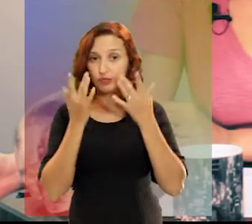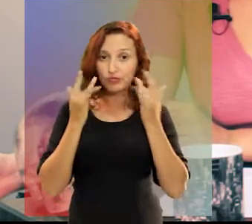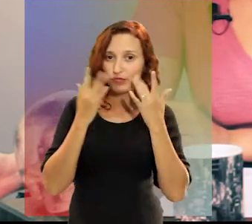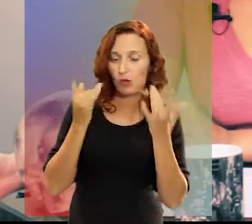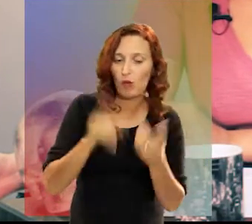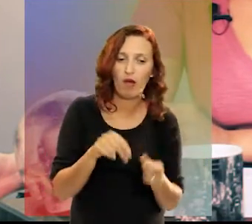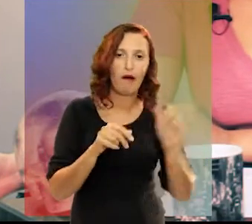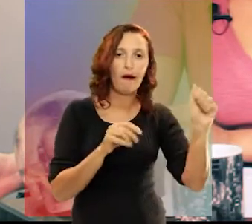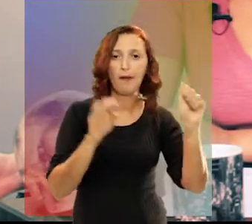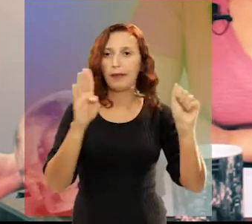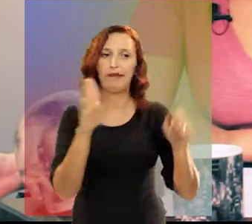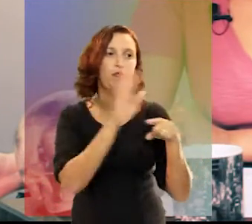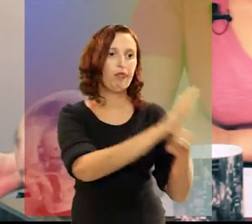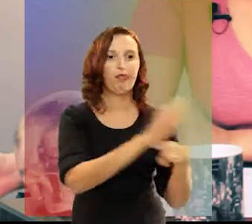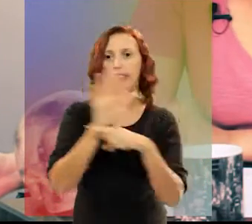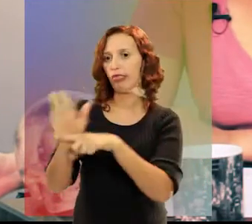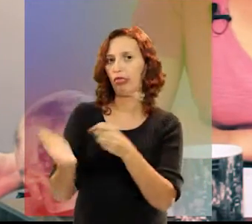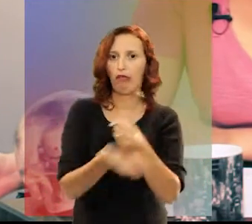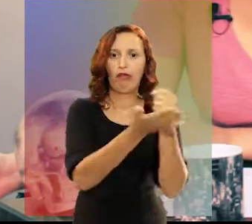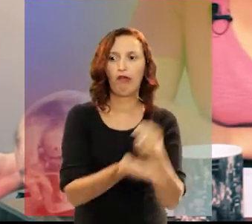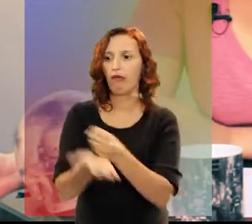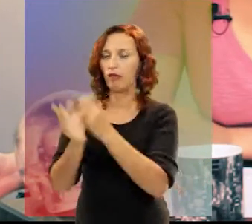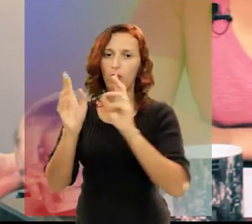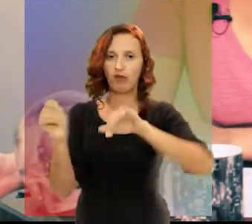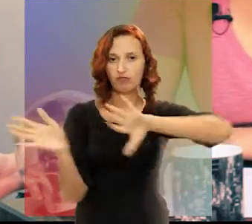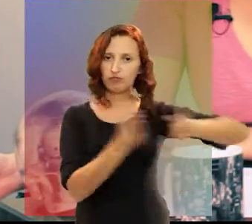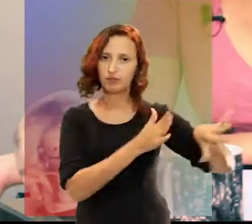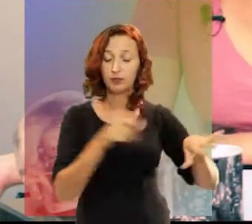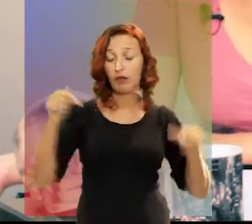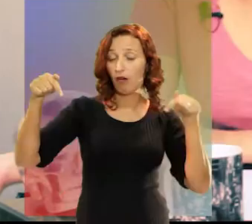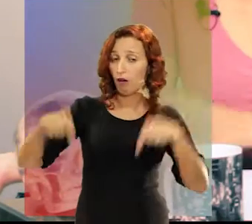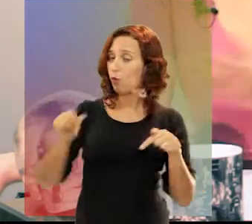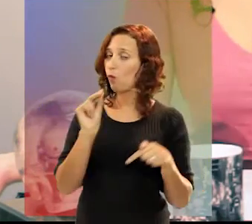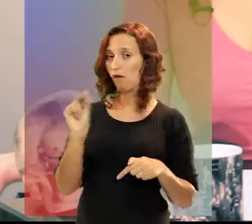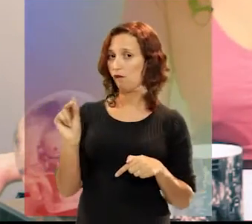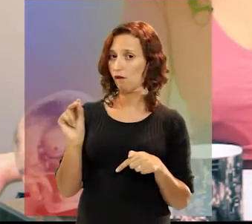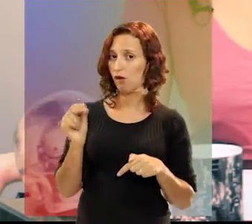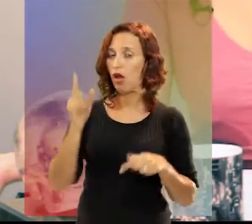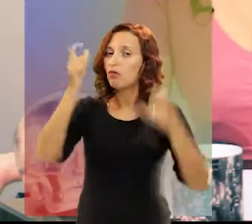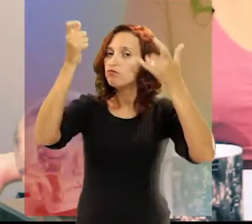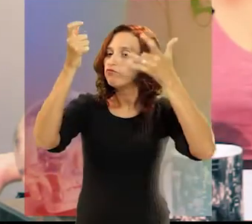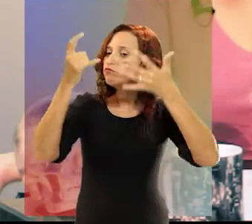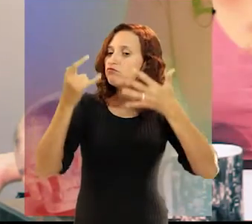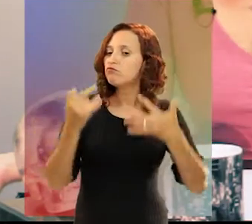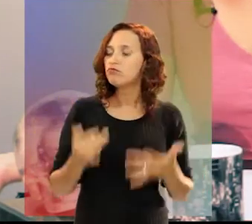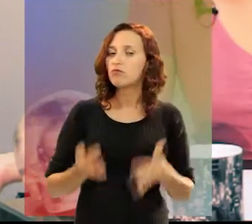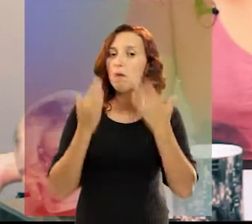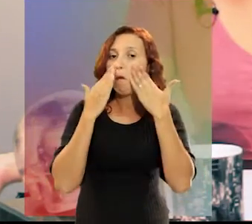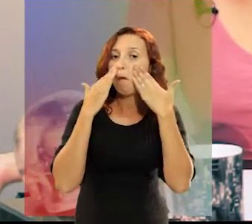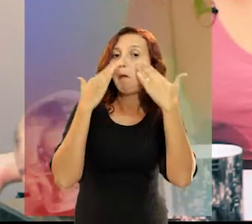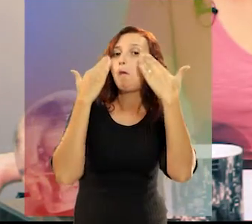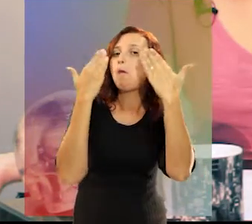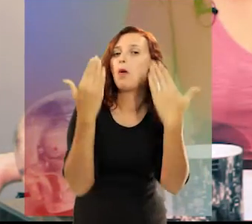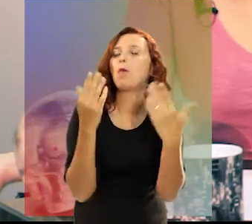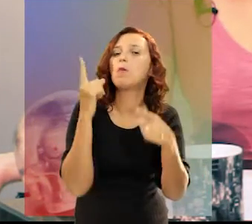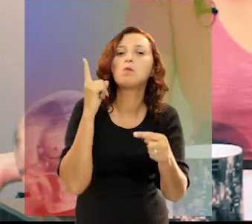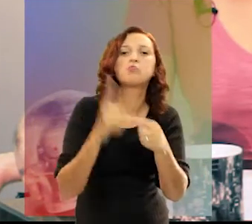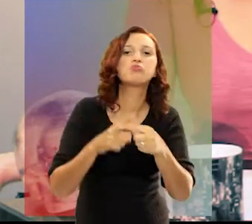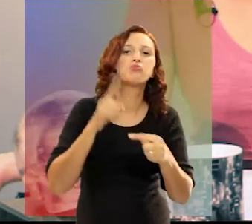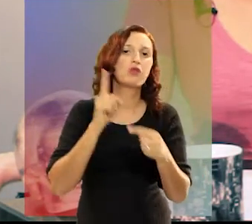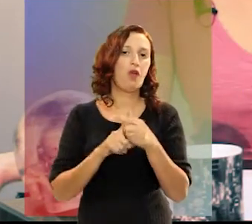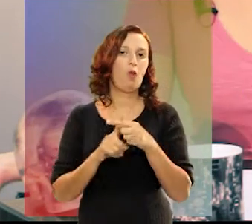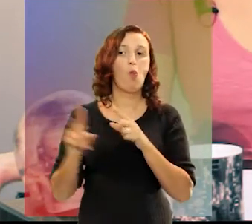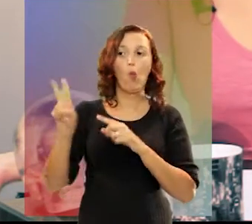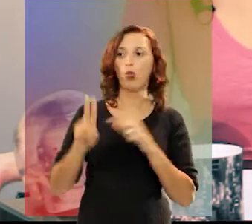pra defender o lado A ou o lado B, né, da graphic novel ou do filme. A gente tá aqui pra explicar, pra apresentar o porquê que